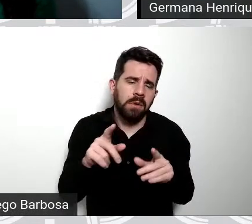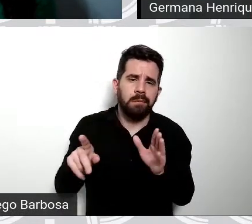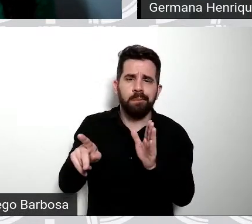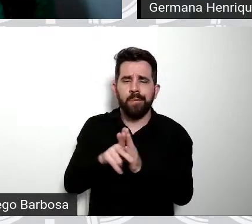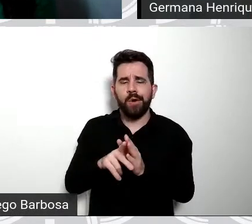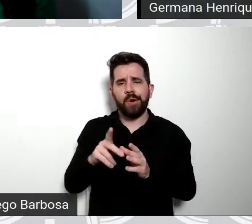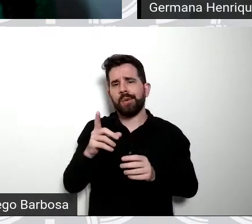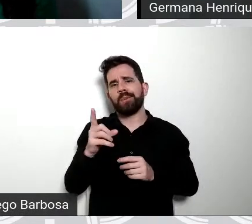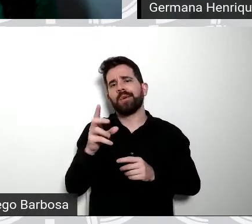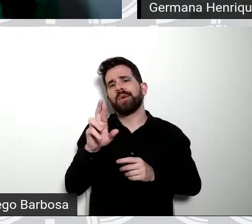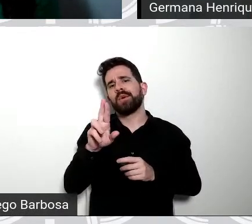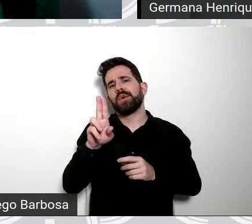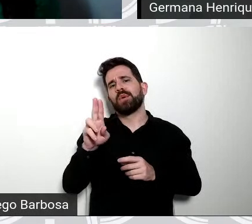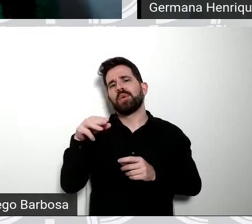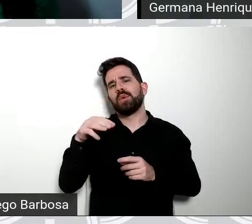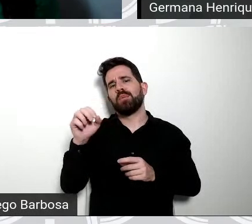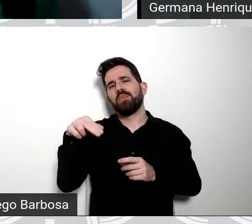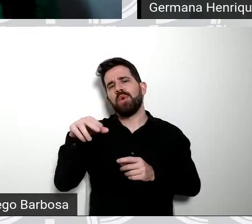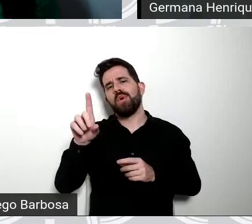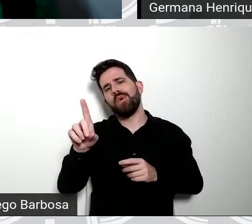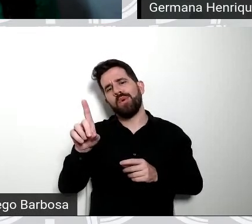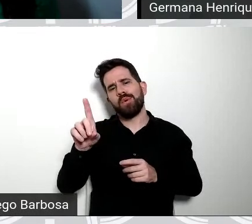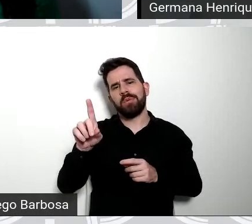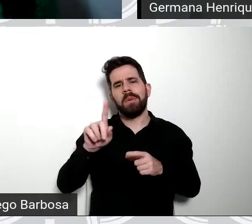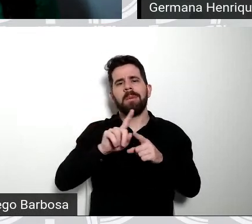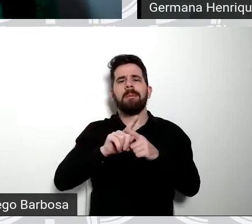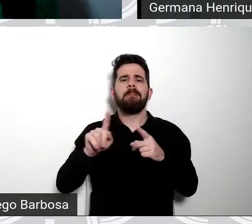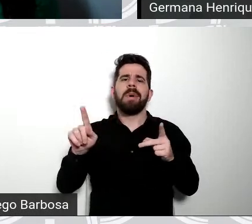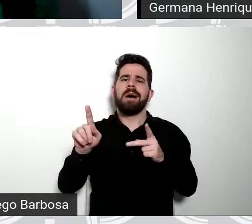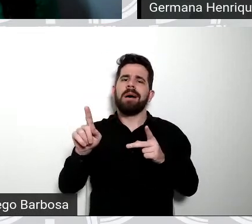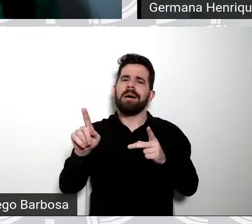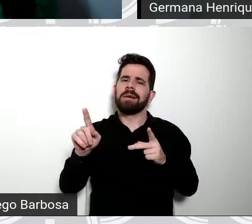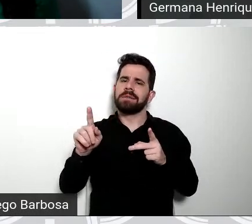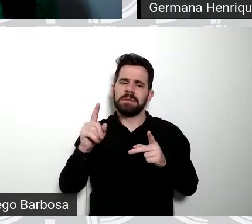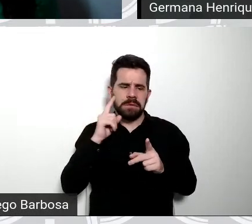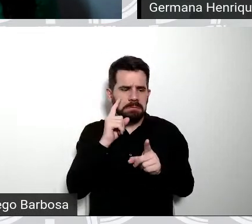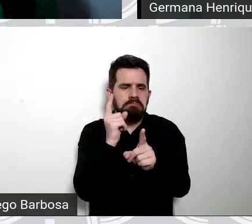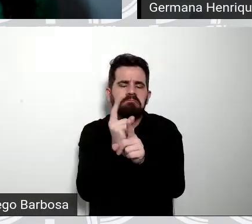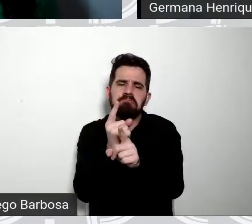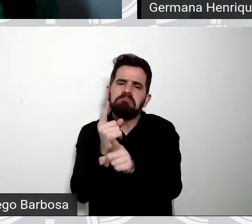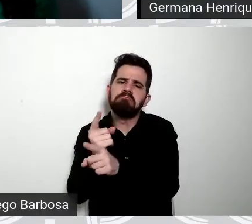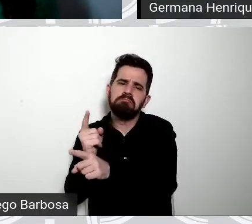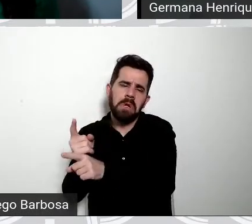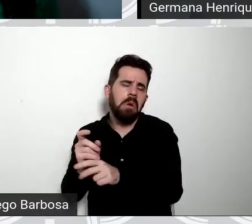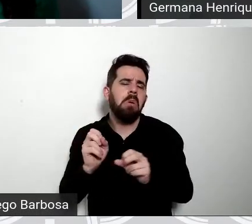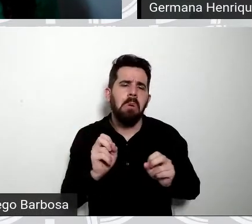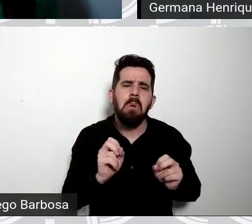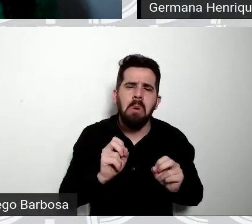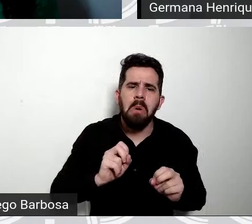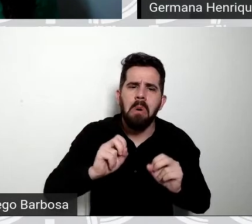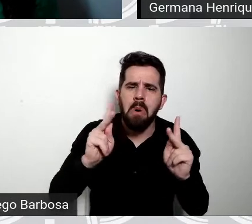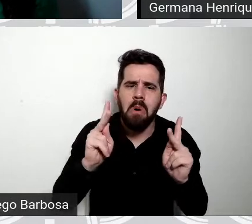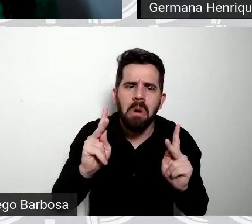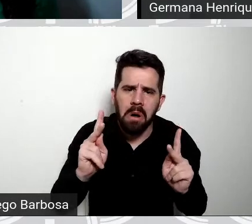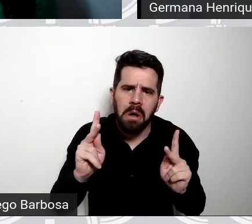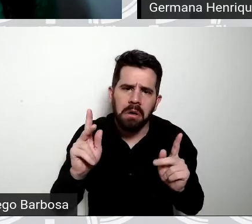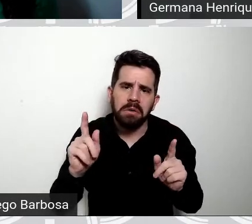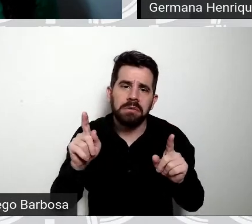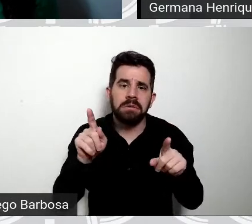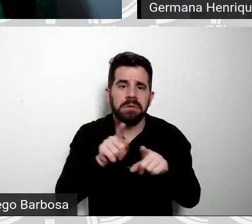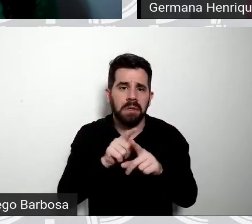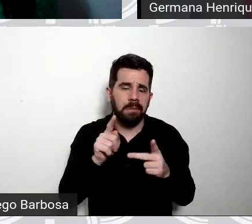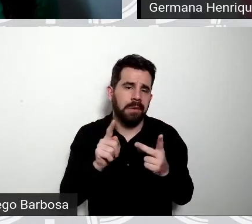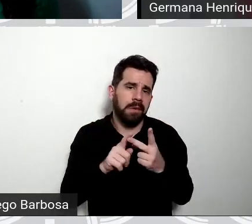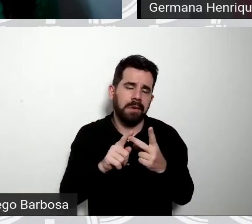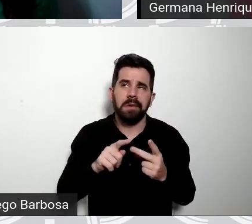arcaísmos, não diria arcaísmos, mas talvez preciosismos que a gente encontra nessas traduções, assim como também nas traduções de uma Raquel